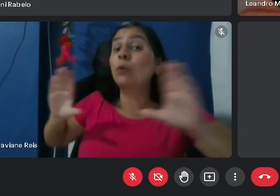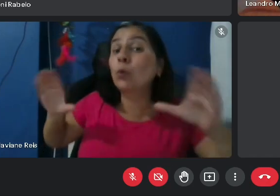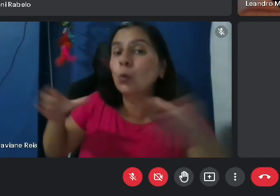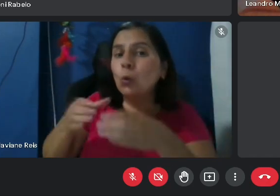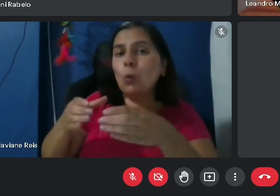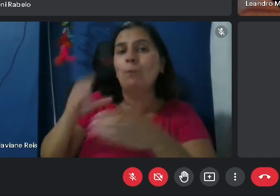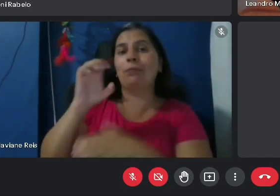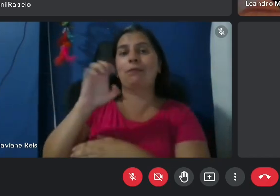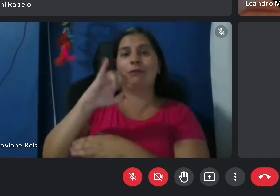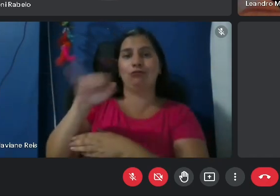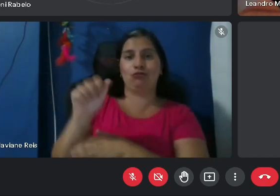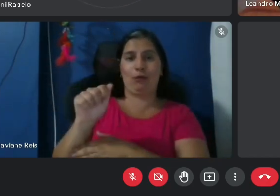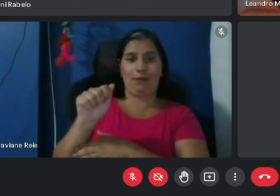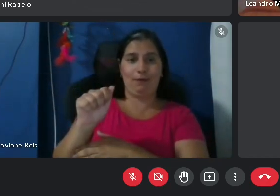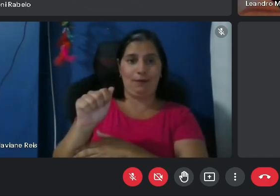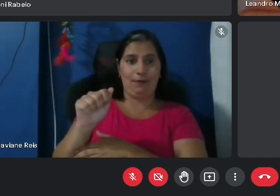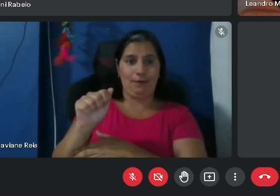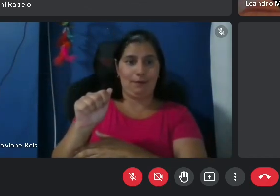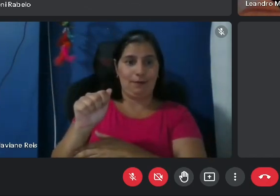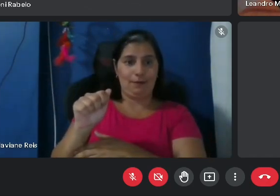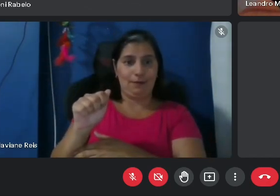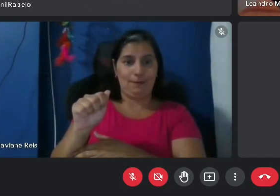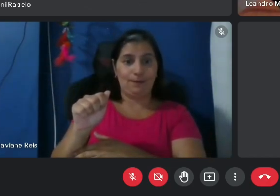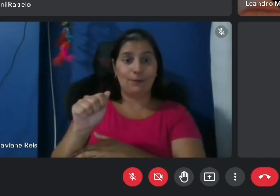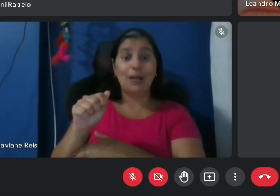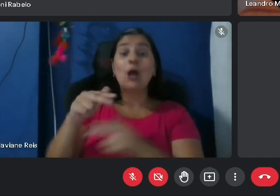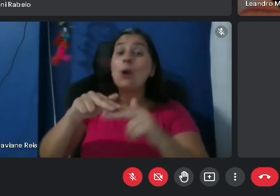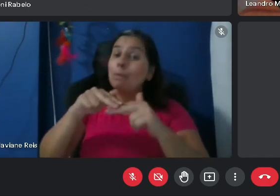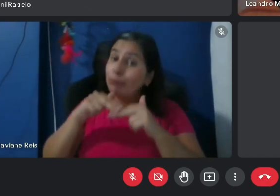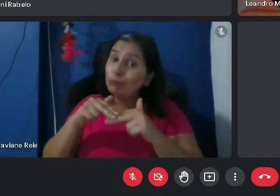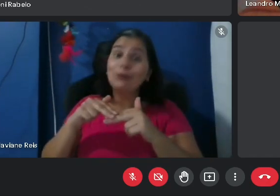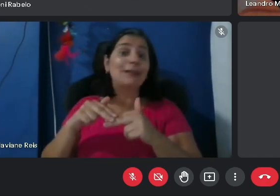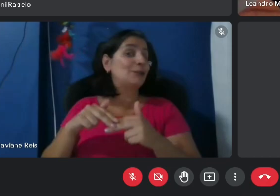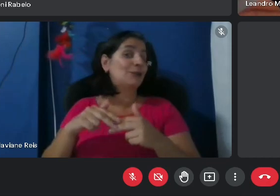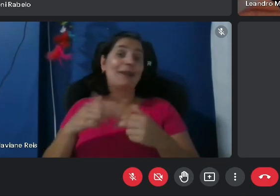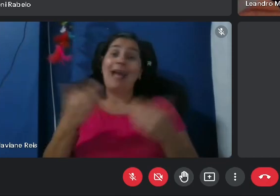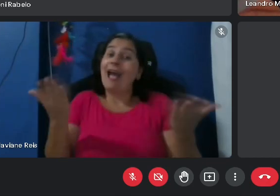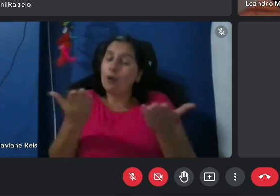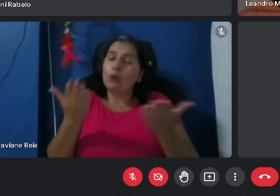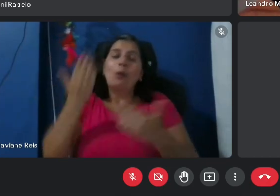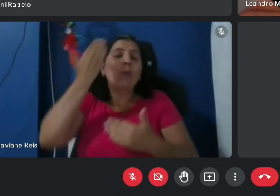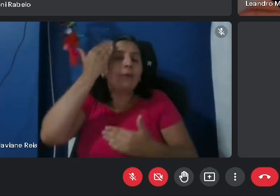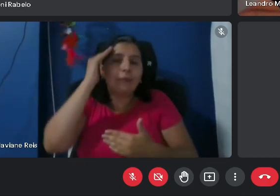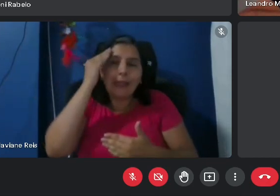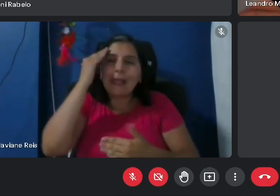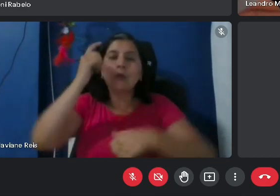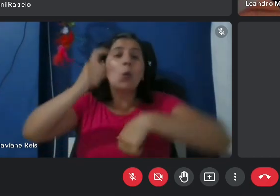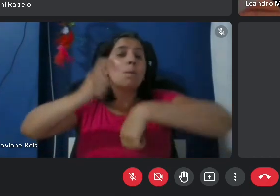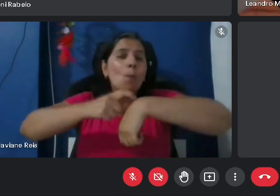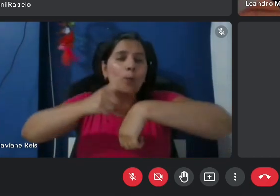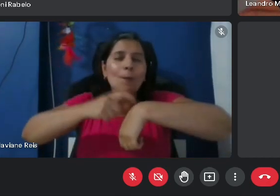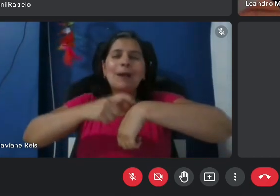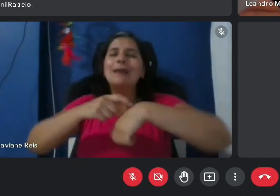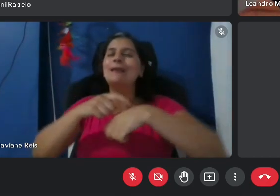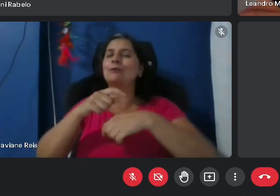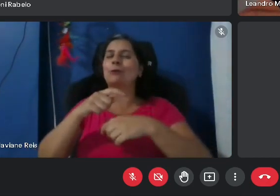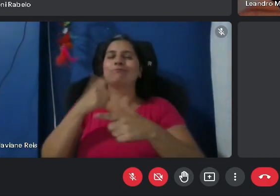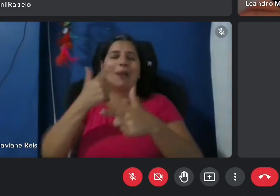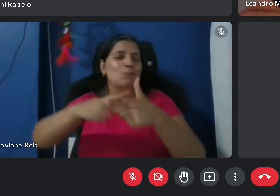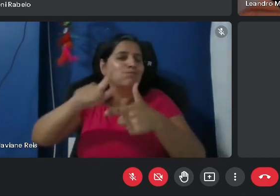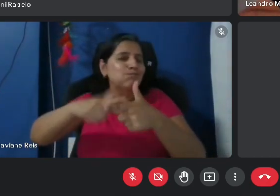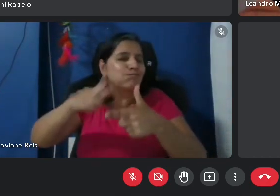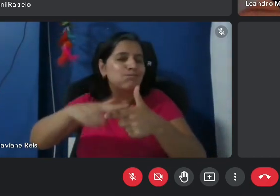EJA. Então, terá esse documento norteador instruindo a EJA. Por isso,